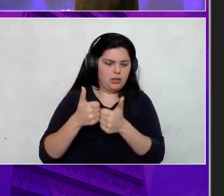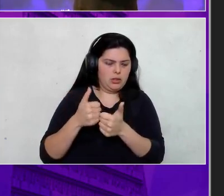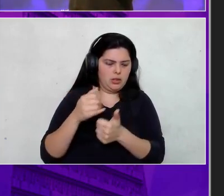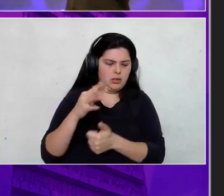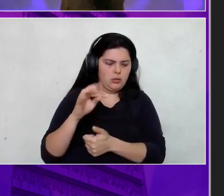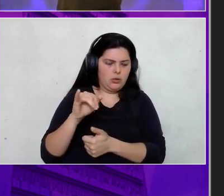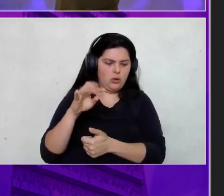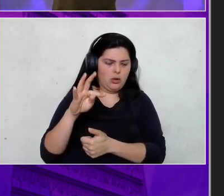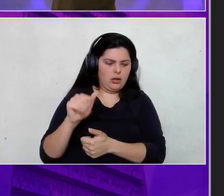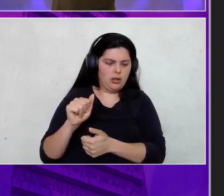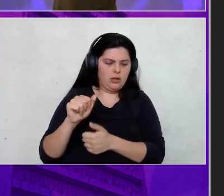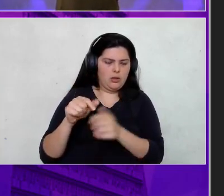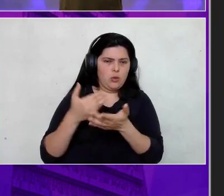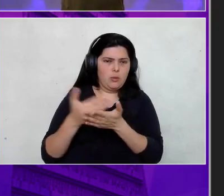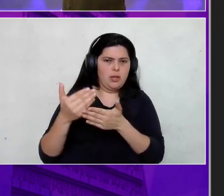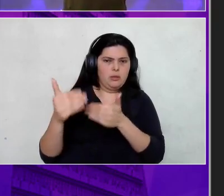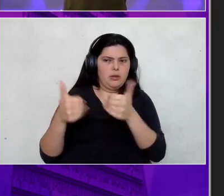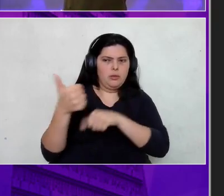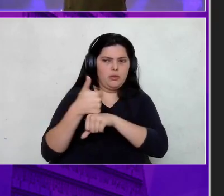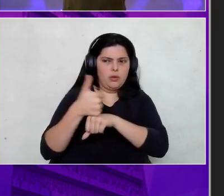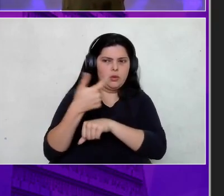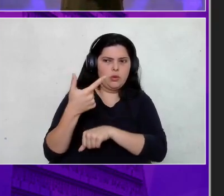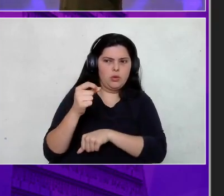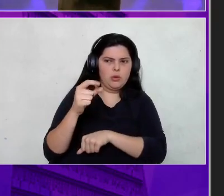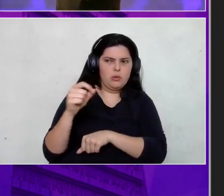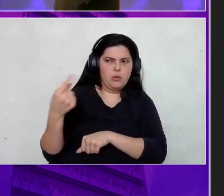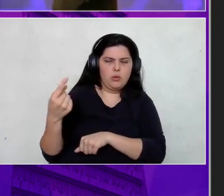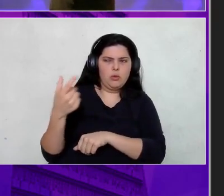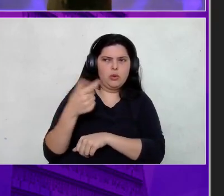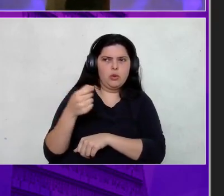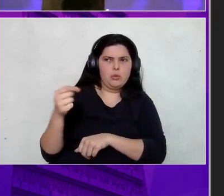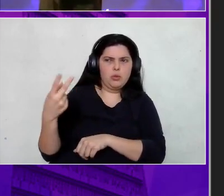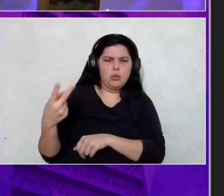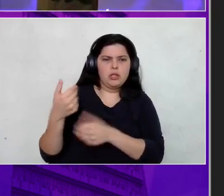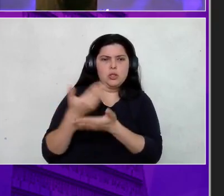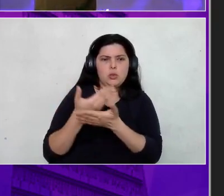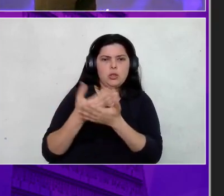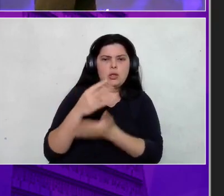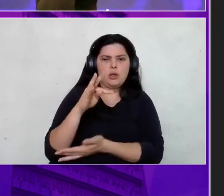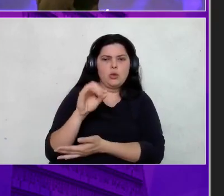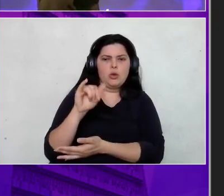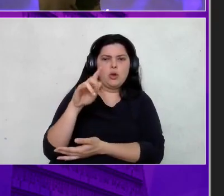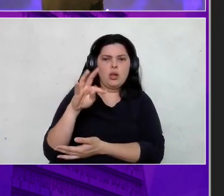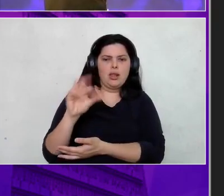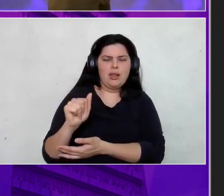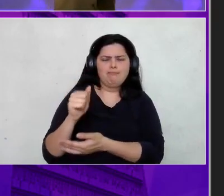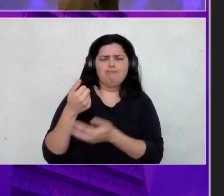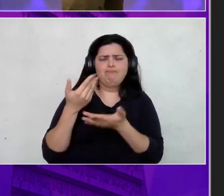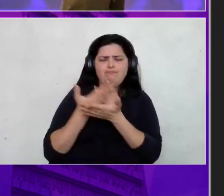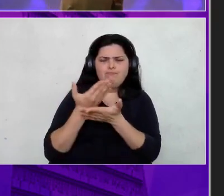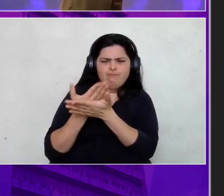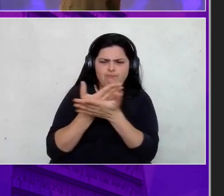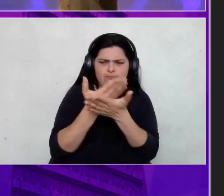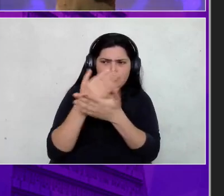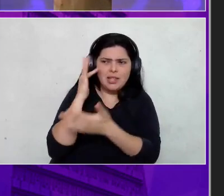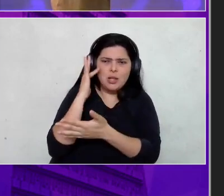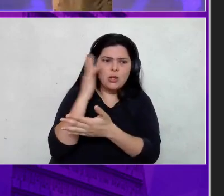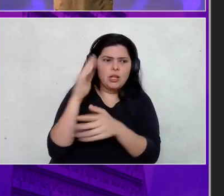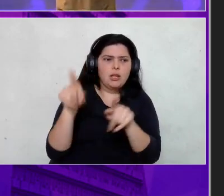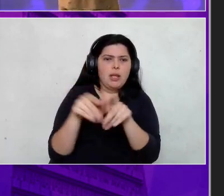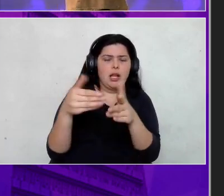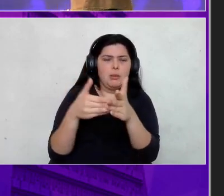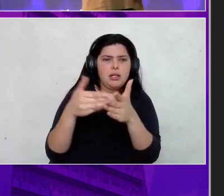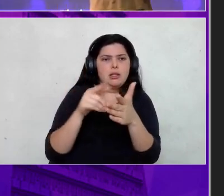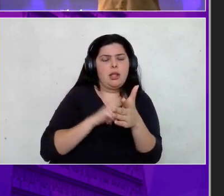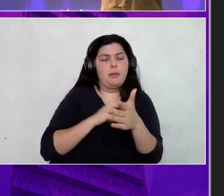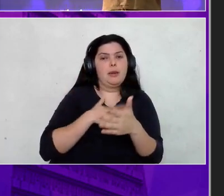aí da minha carreira, 2001, 2002, eu estava estudando Toyota violentamente e teoria das restrições. Isso daqui, para mim,